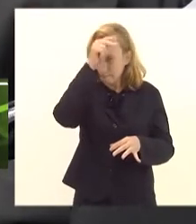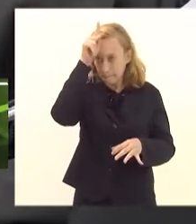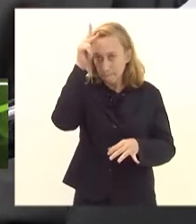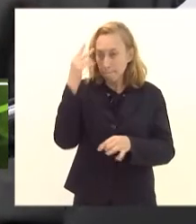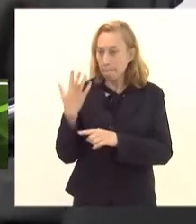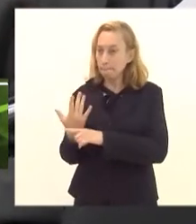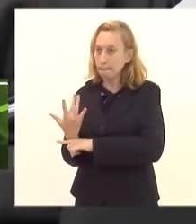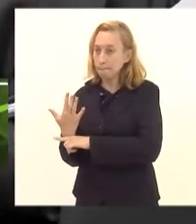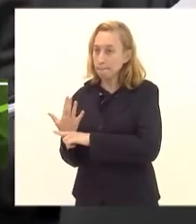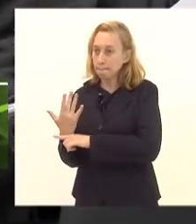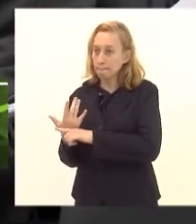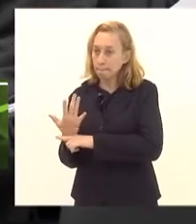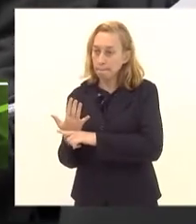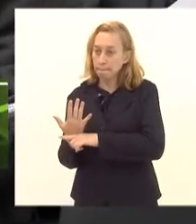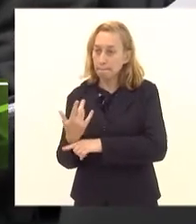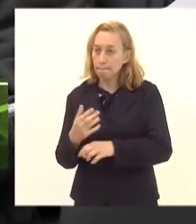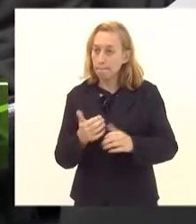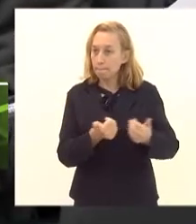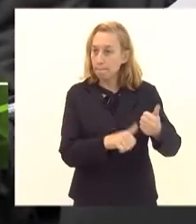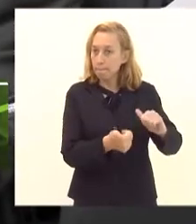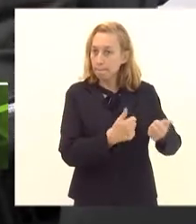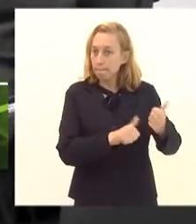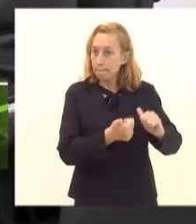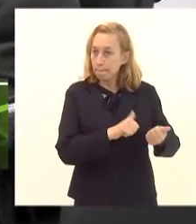Caxias, que foi reavaliado